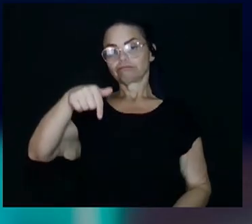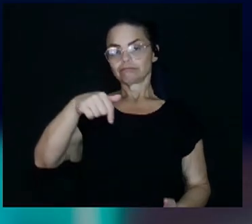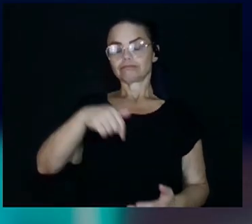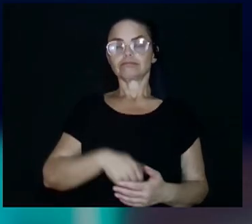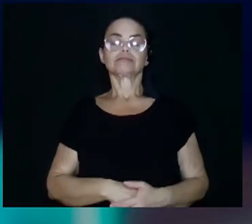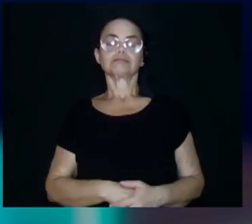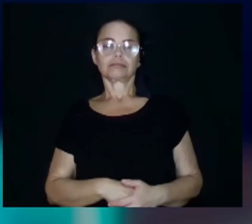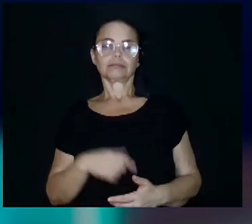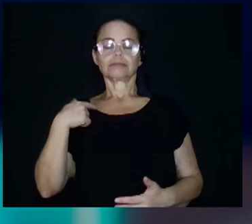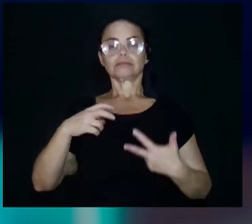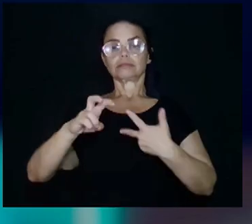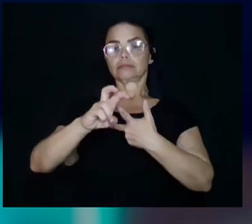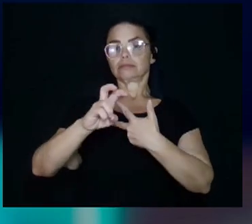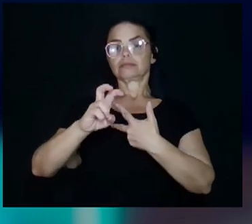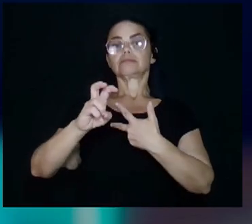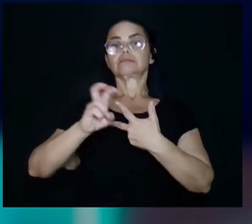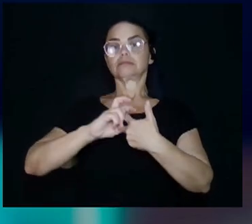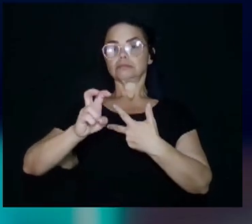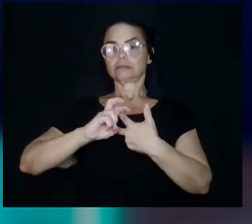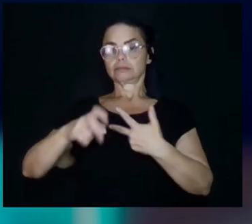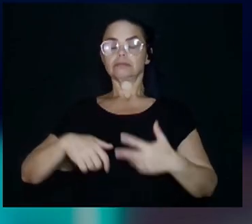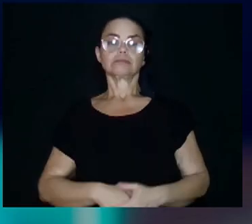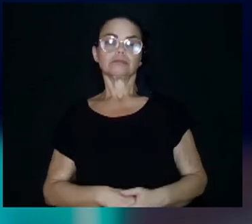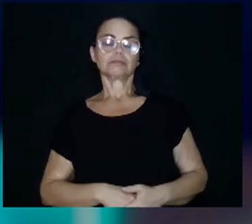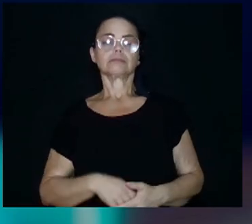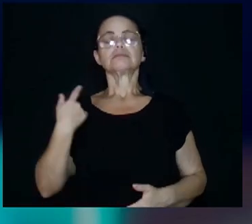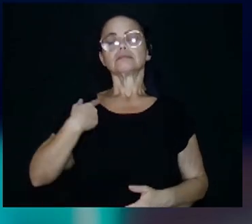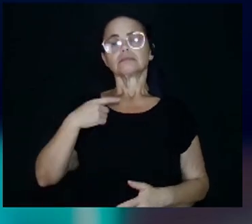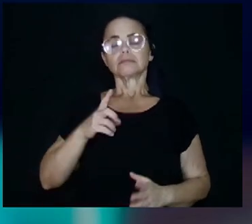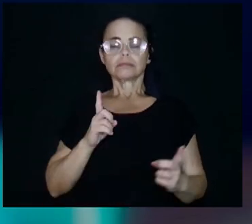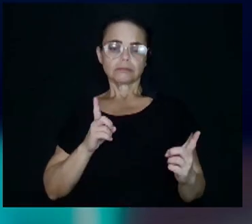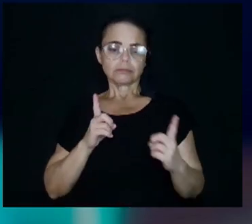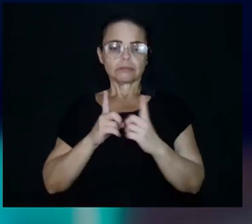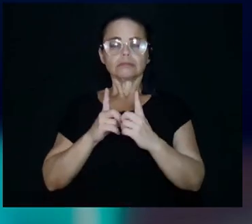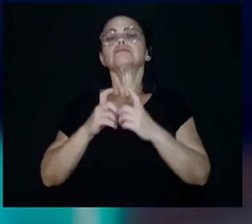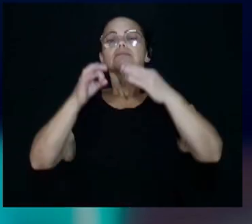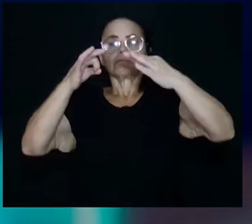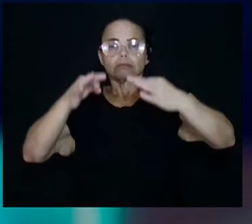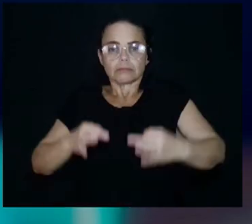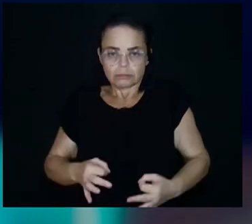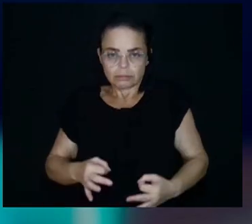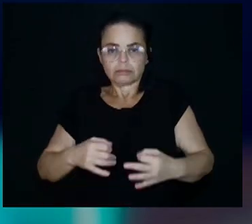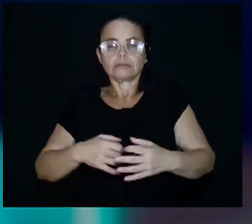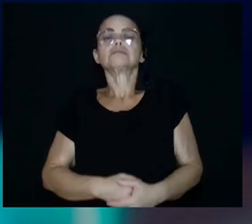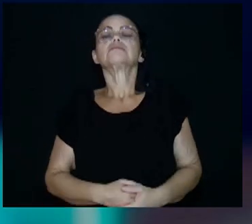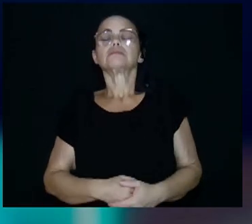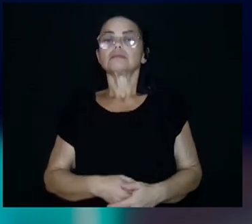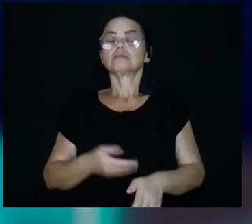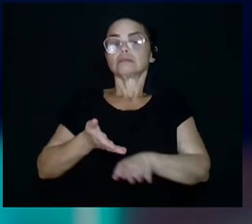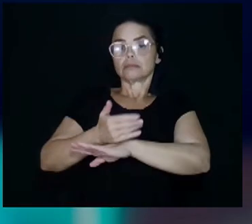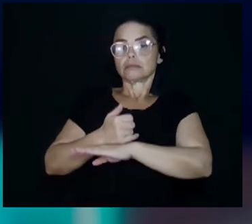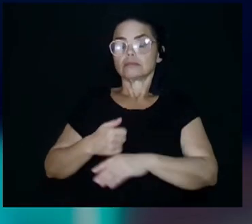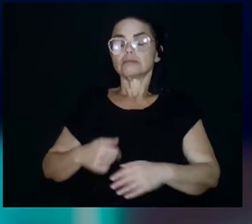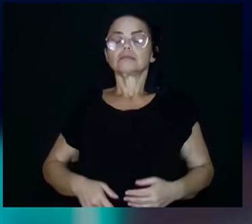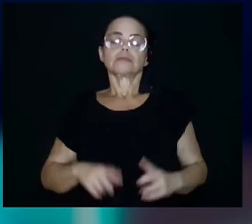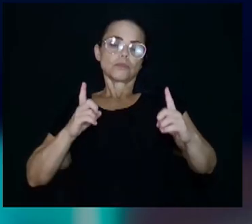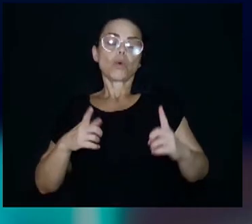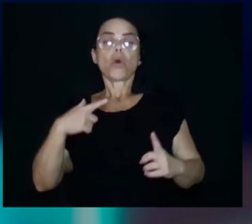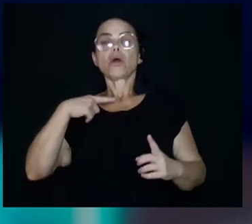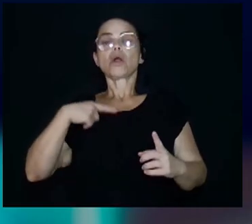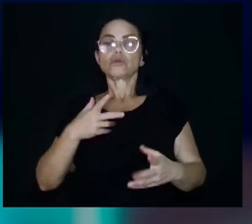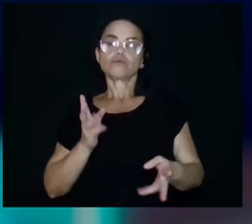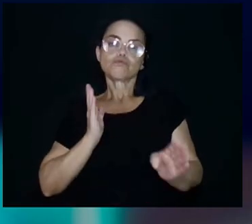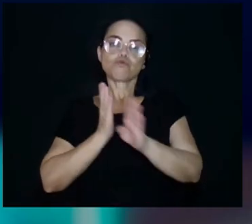os instrumentos para o diagnóstico correto e precoce. A Lívia vai falar de diagnóstico precoce. E